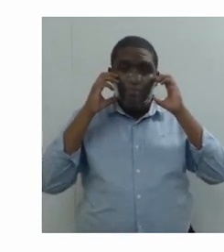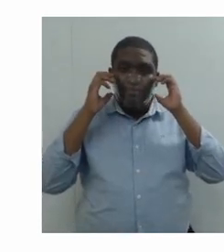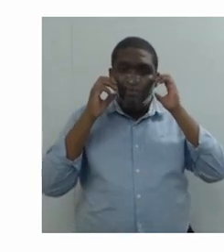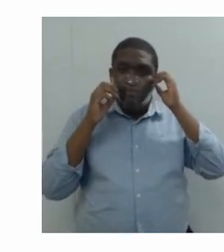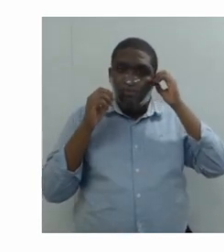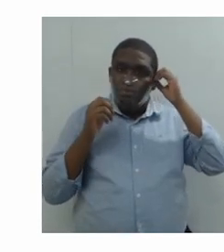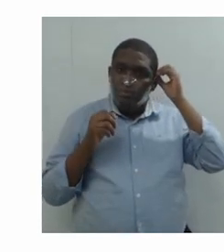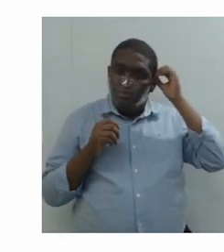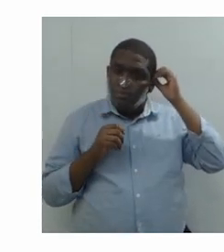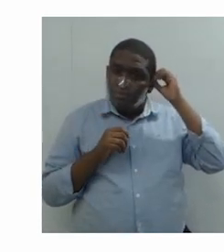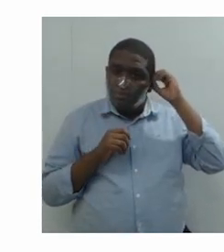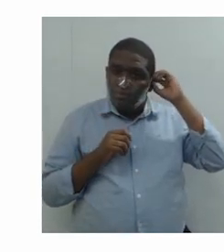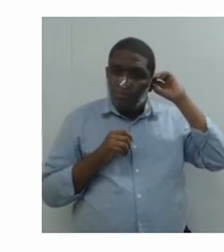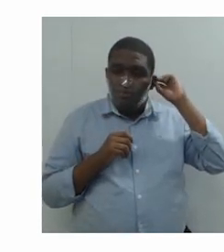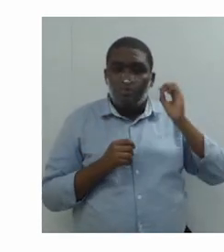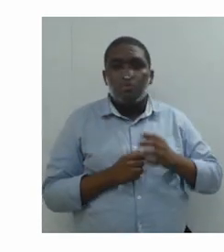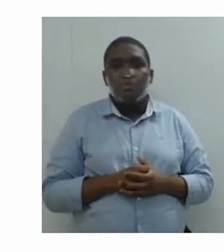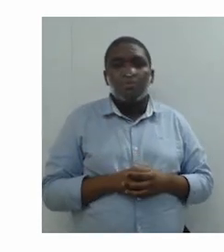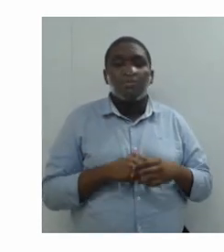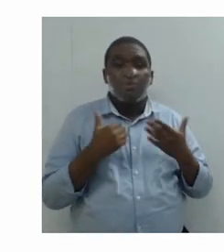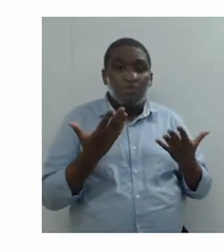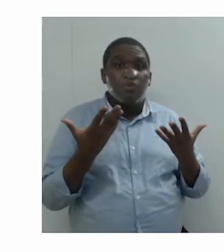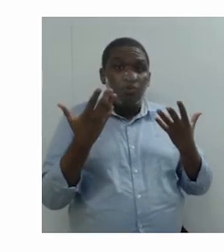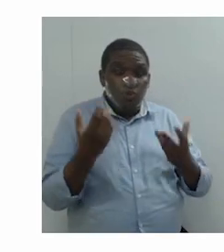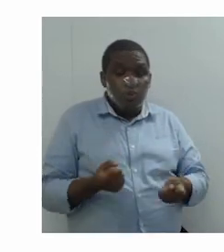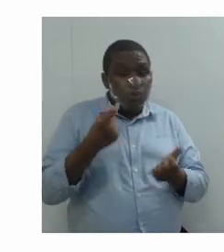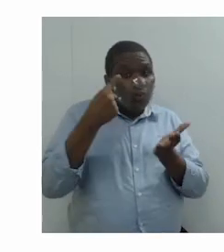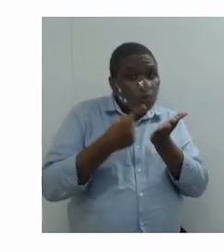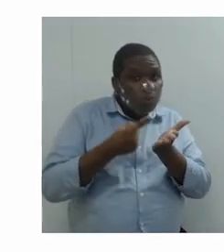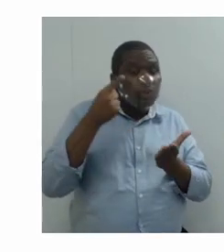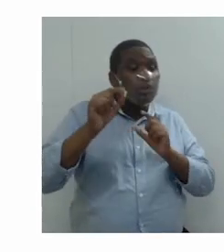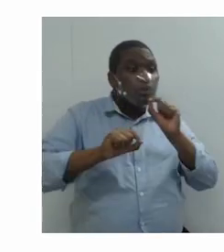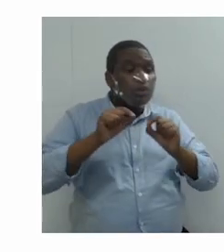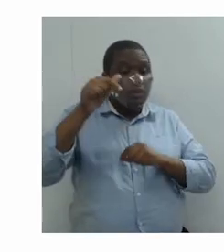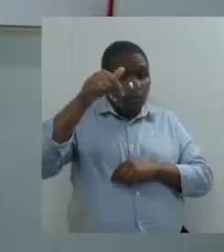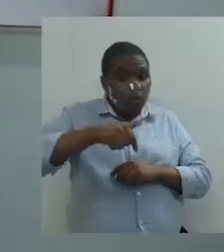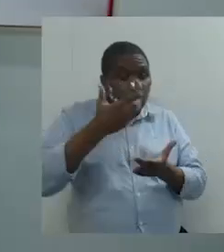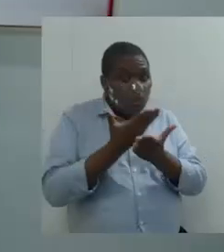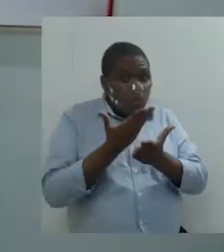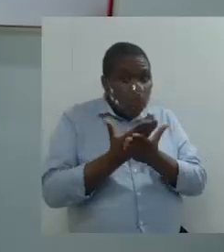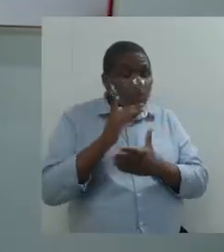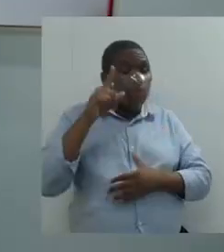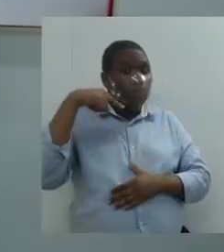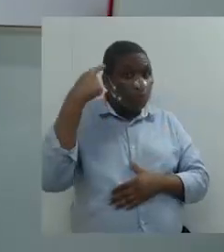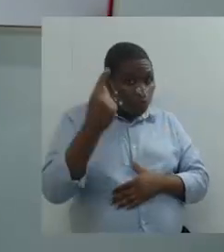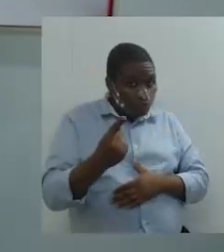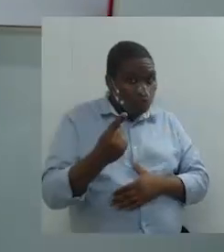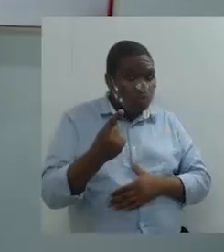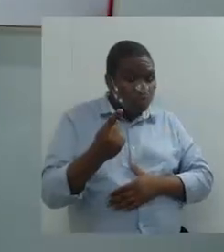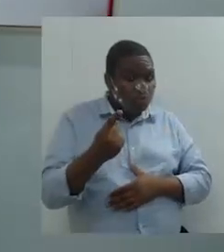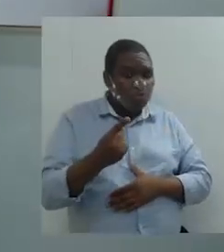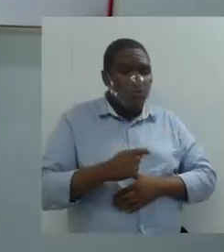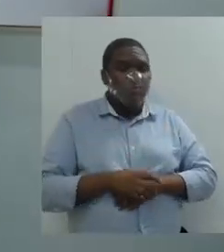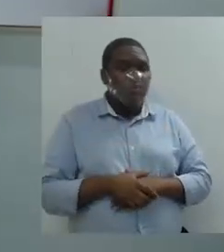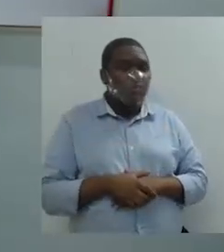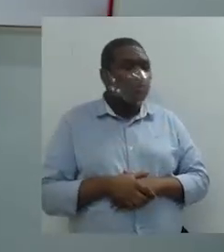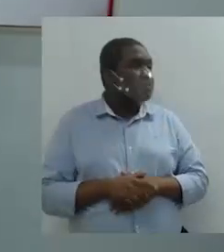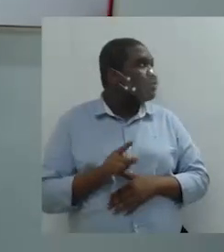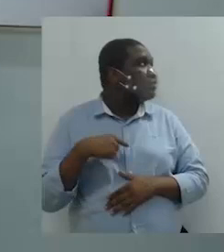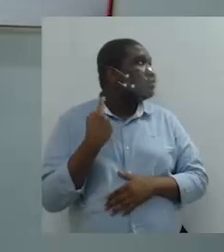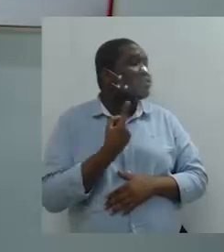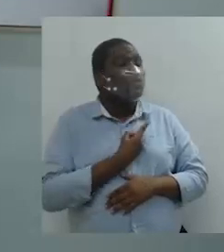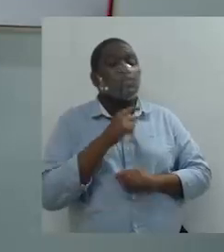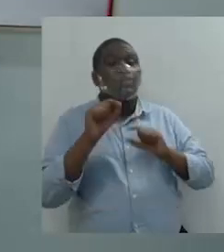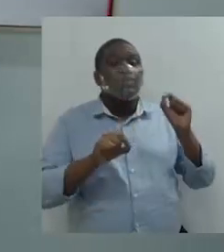Certo? Então vamos combinar assim. Para a nossa próxima aula, nós vamos